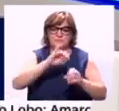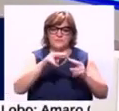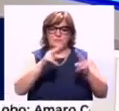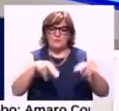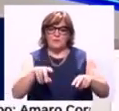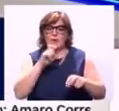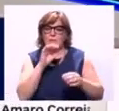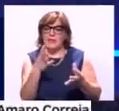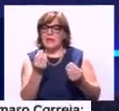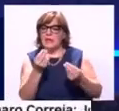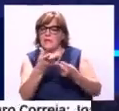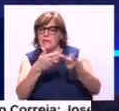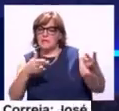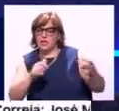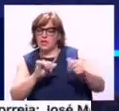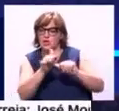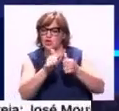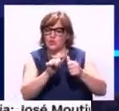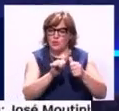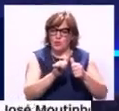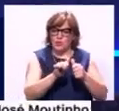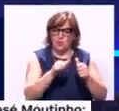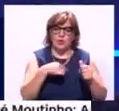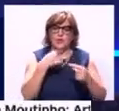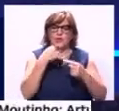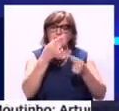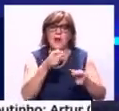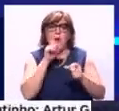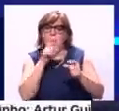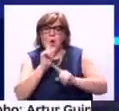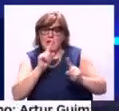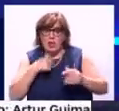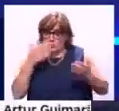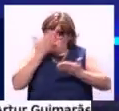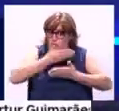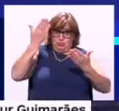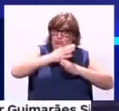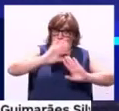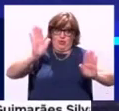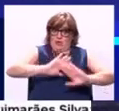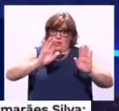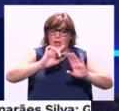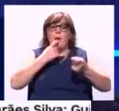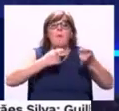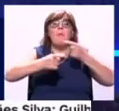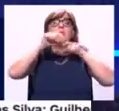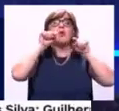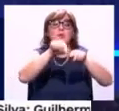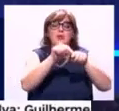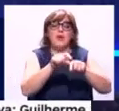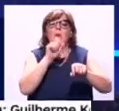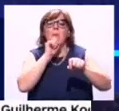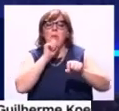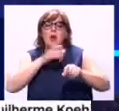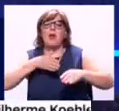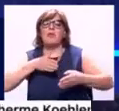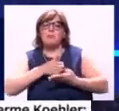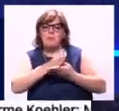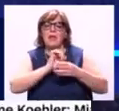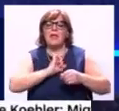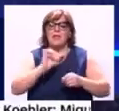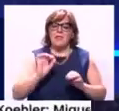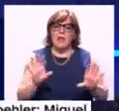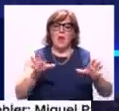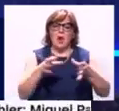pode ter tantas modalidades? Eu não estou a dizer se pode ou não, que eu não Sim. faço ideia. Estou-lhe a perguntar Sim. se é viável, de facto, um clube ter,